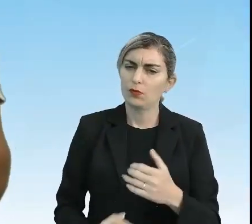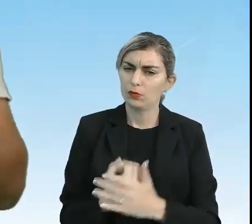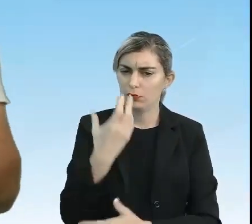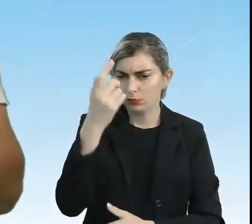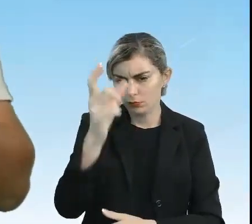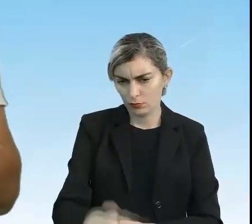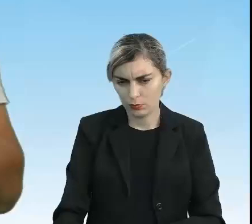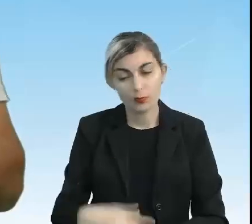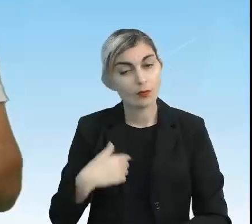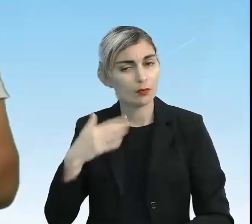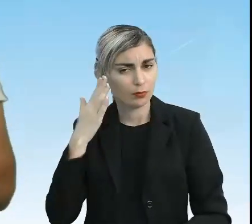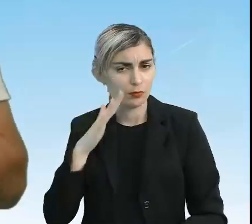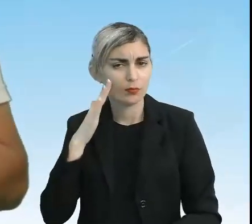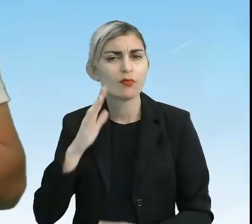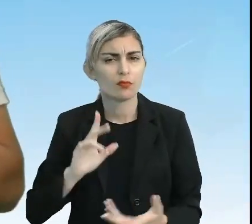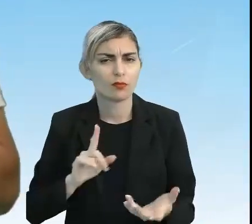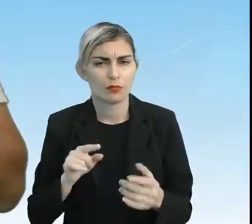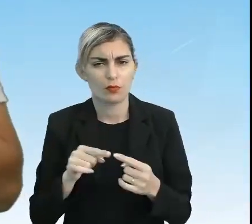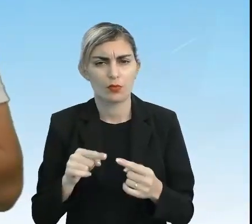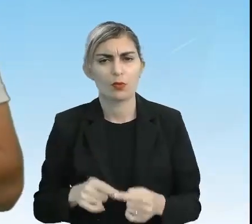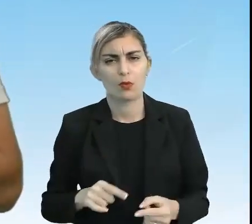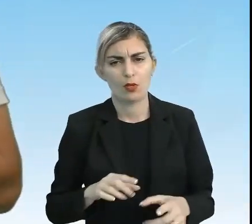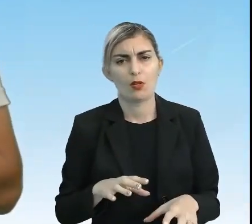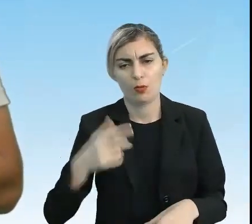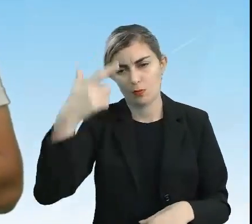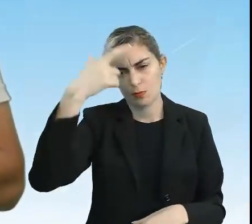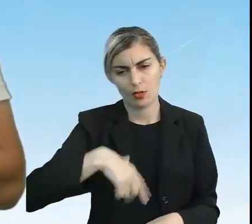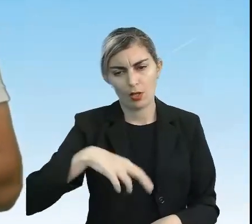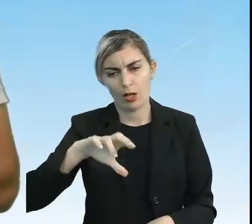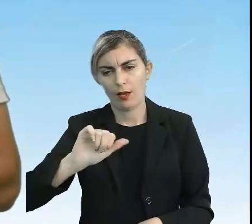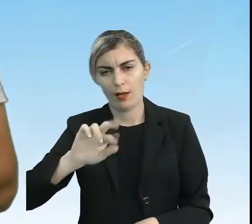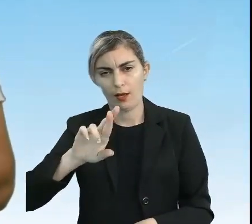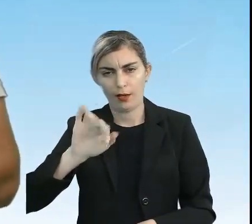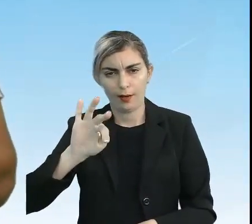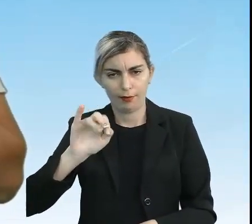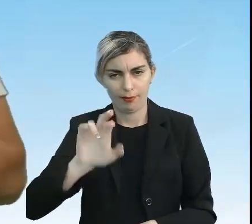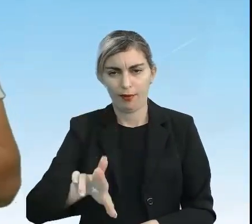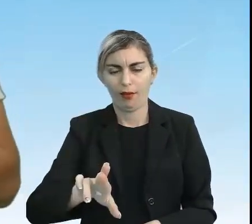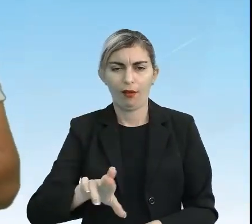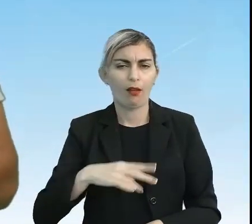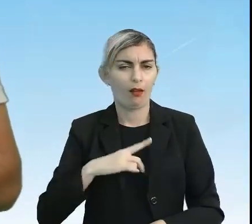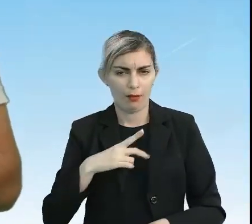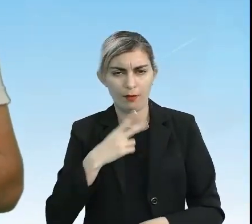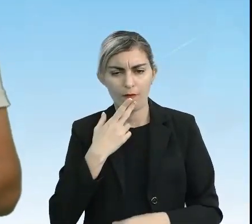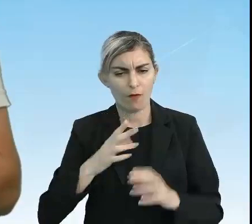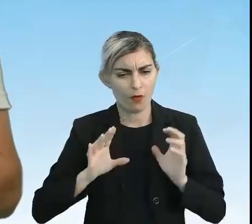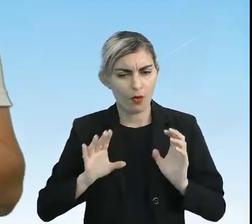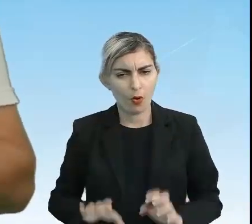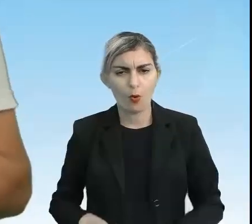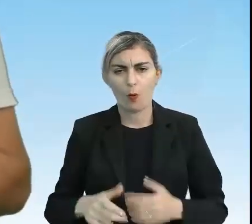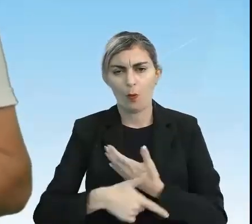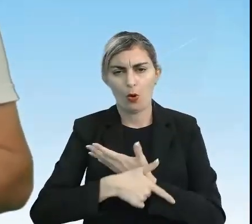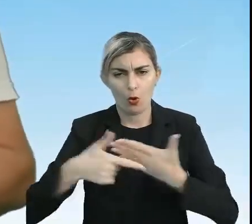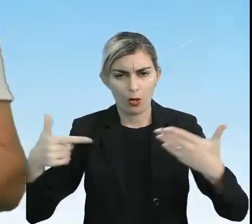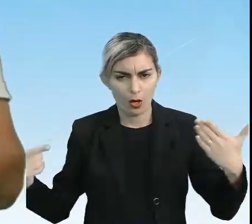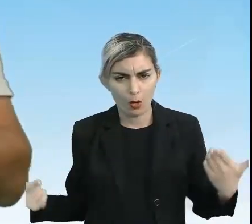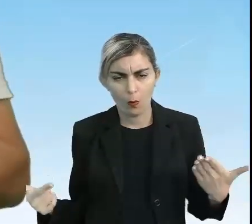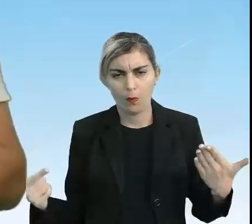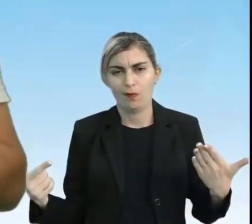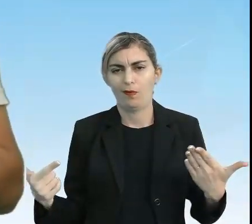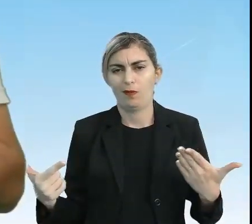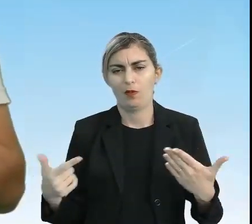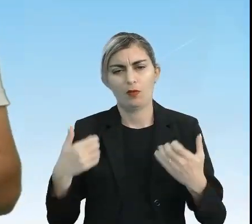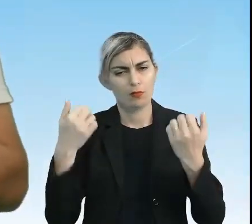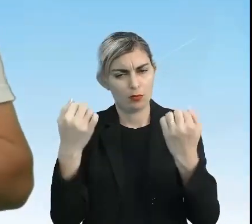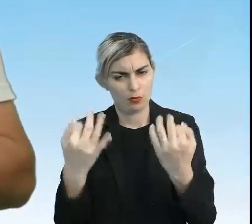outro. Então, isso tem a ver com uma formação de um caráter. Então, quando a gente fala em termos de moralidade, nós